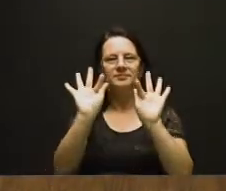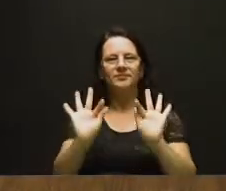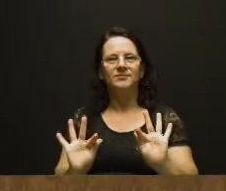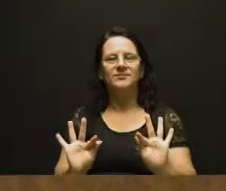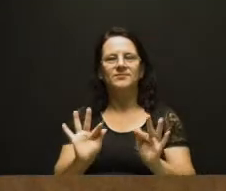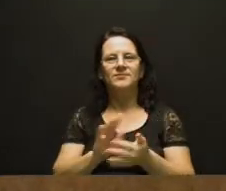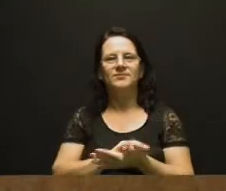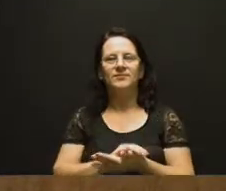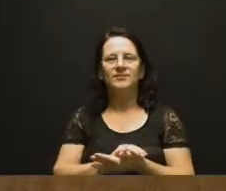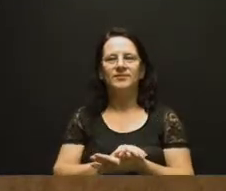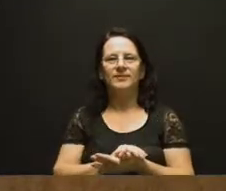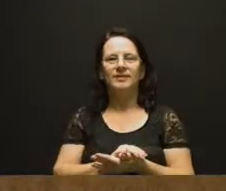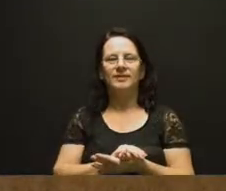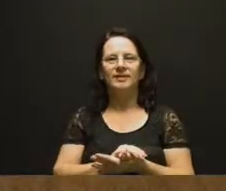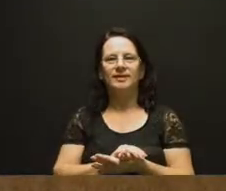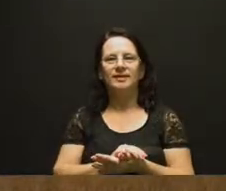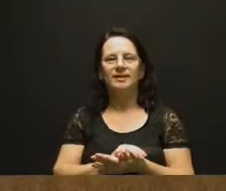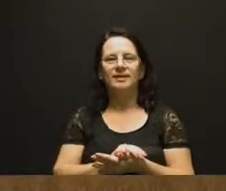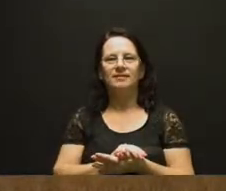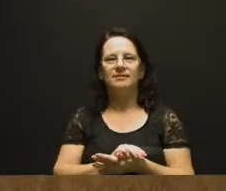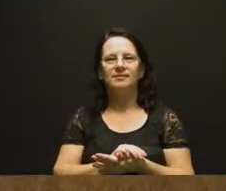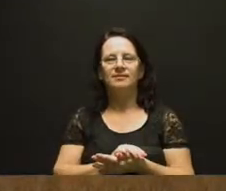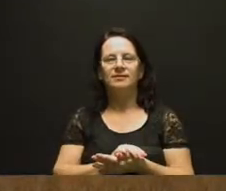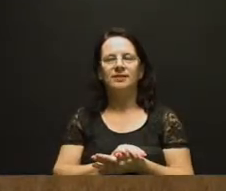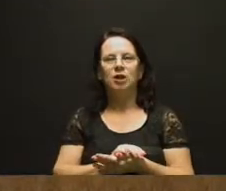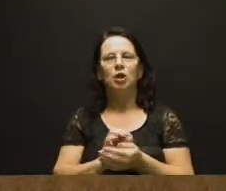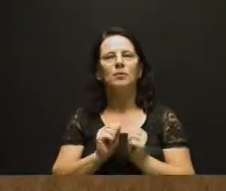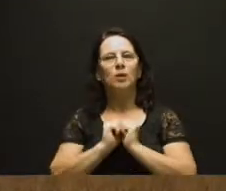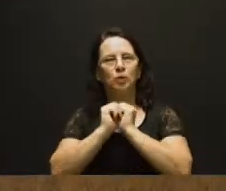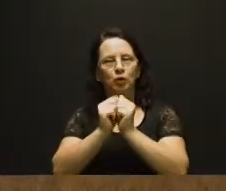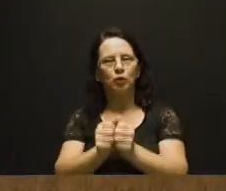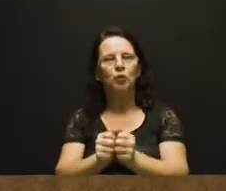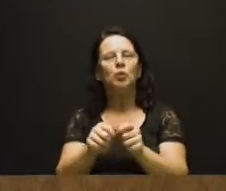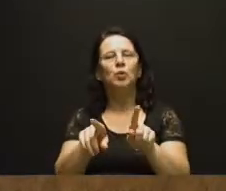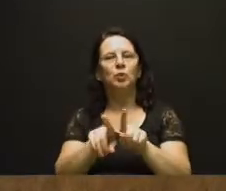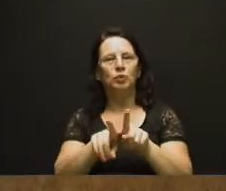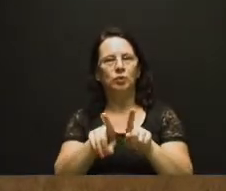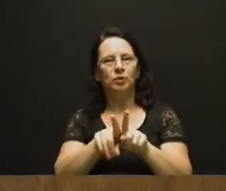e está incluído nessa questão